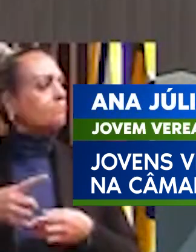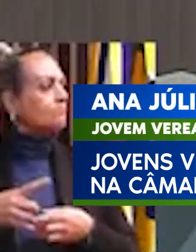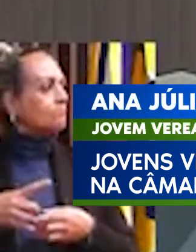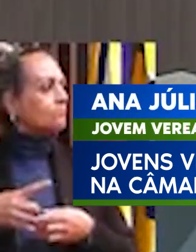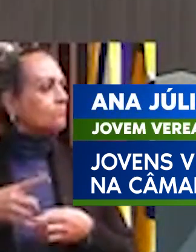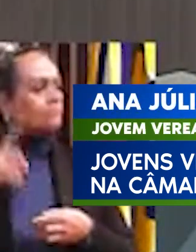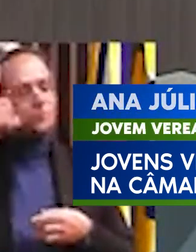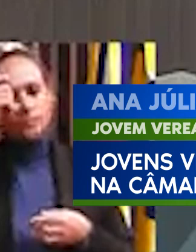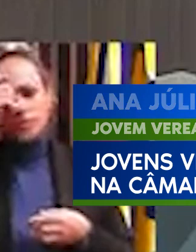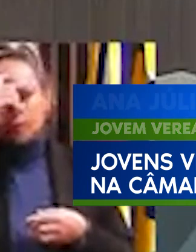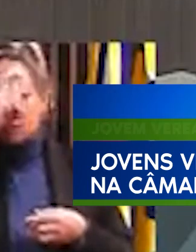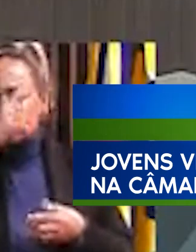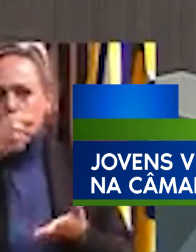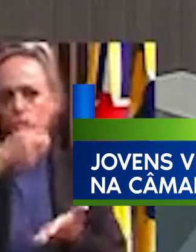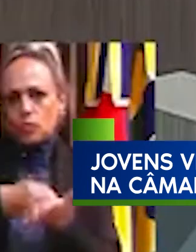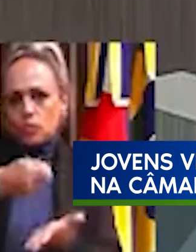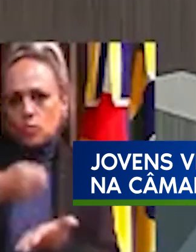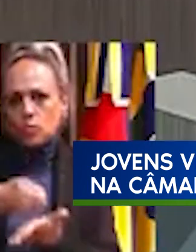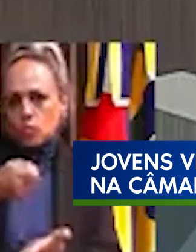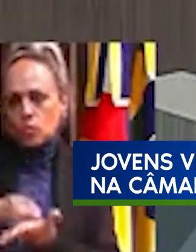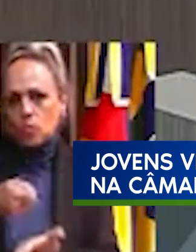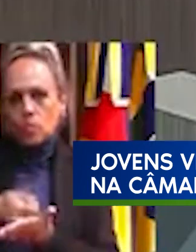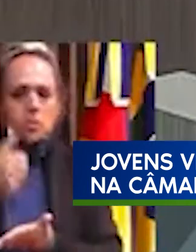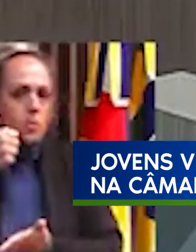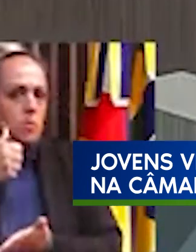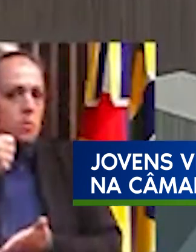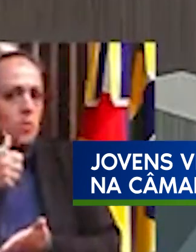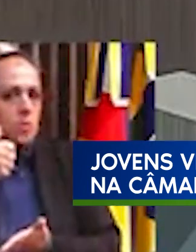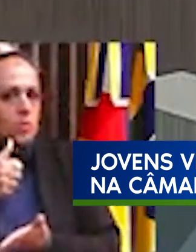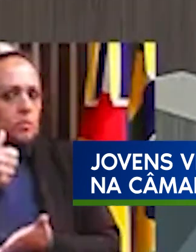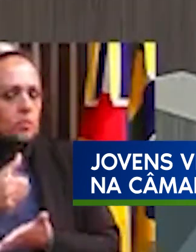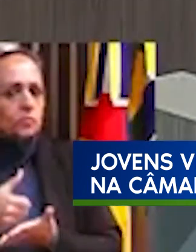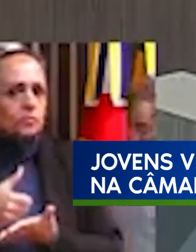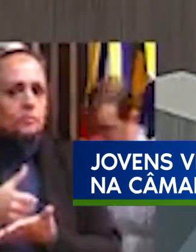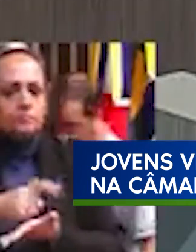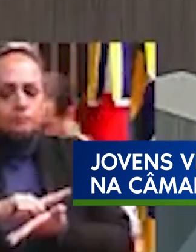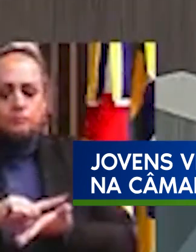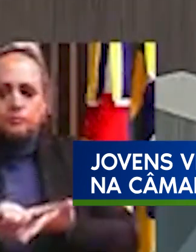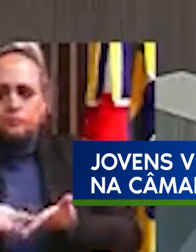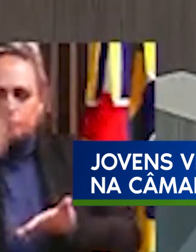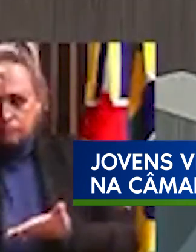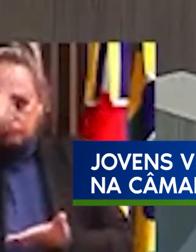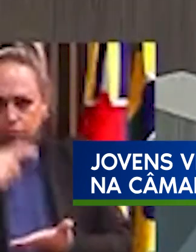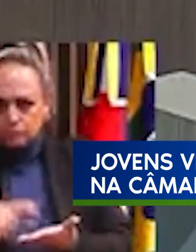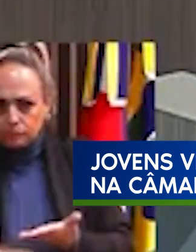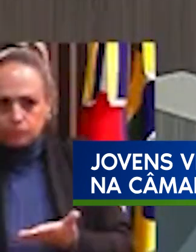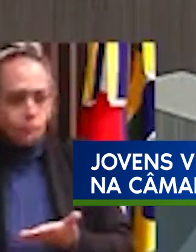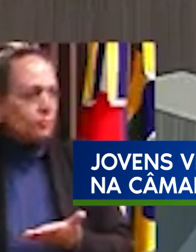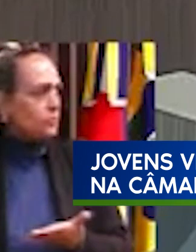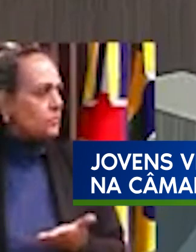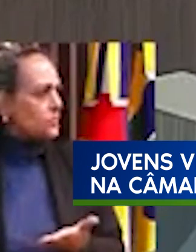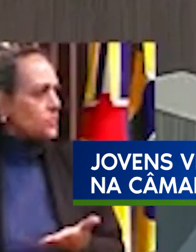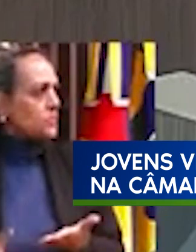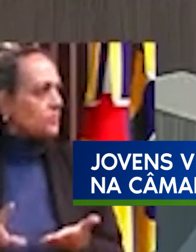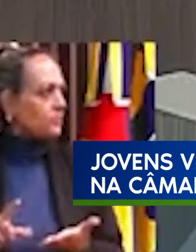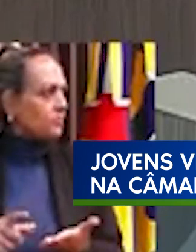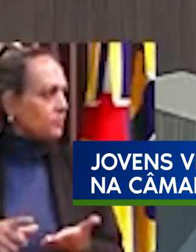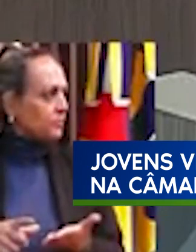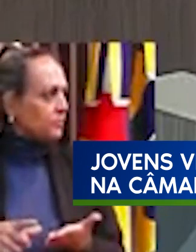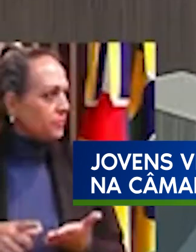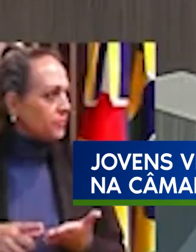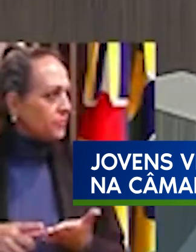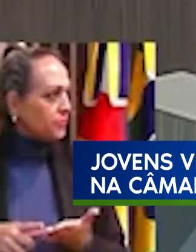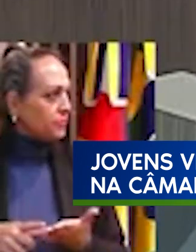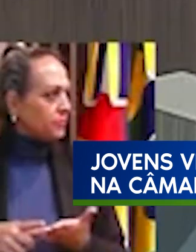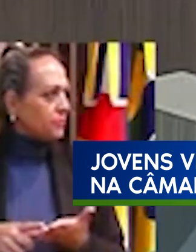de ir para escolas ou não tem o bom desenvolvimento escolar a distribuição do kit básico de higiene pessoal junto com as campanhas educativas